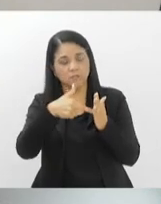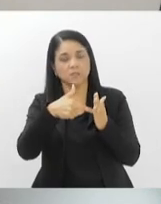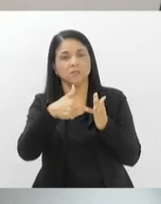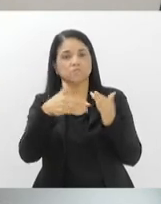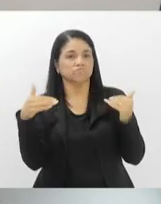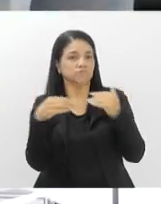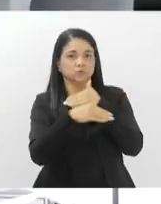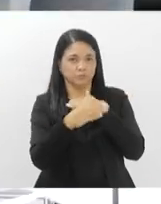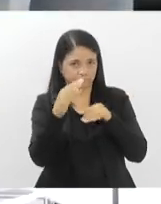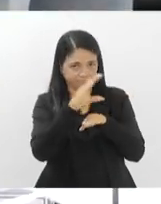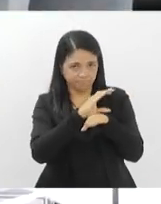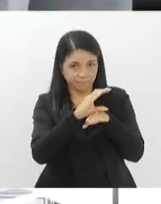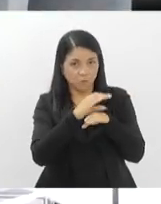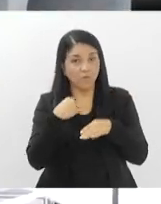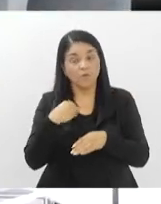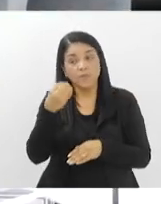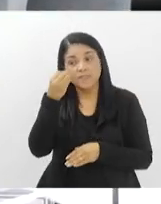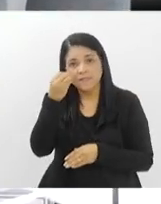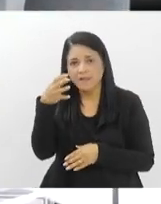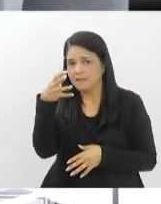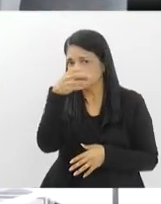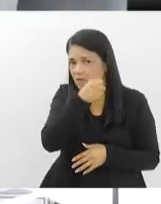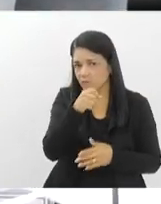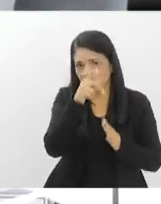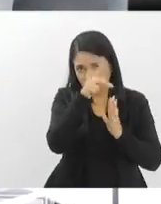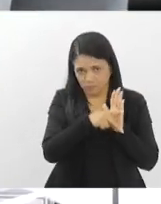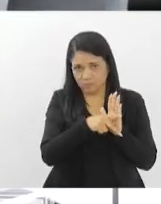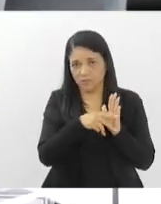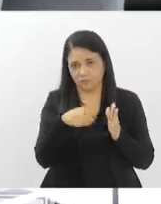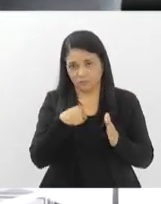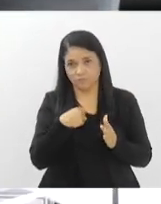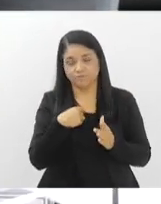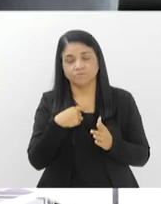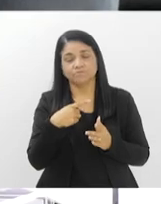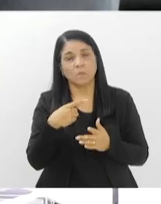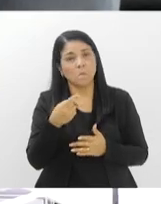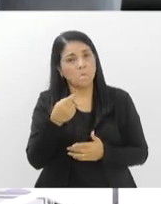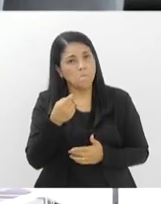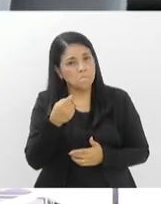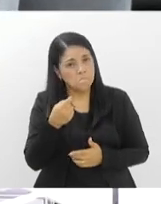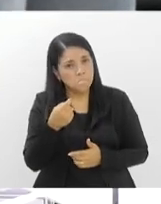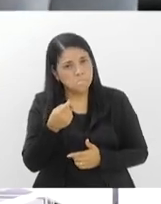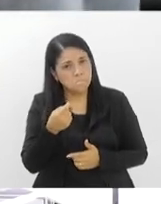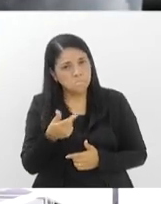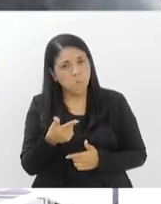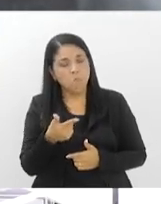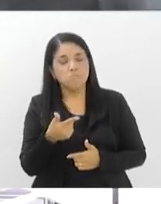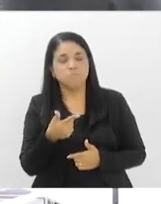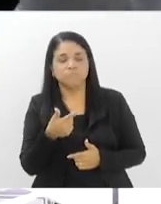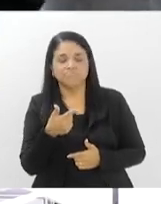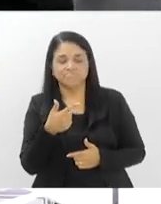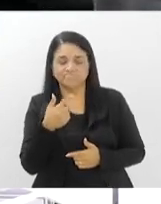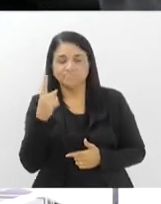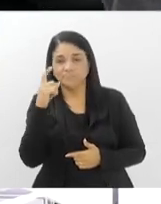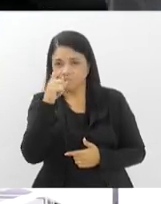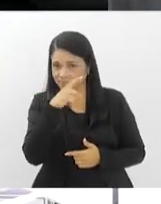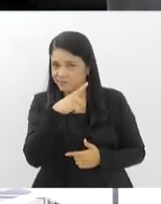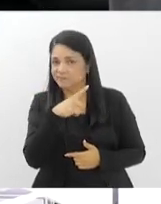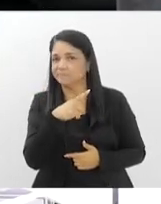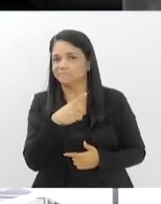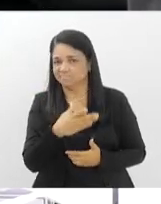respeito à terra. Eu só vou tentar salvar, mas acho muito pouco provável. Perfeito. Muito